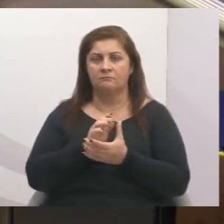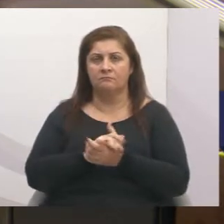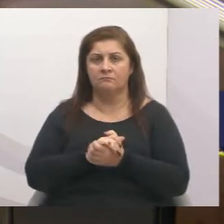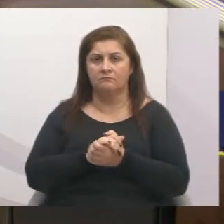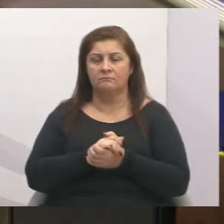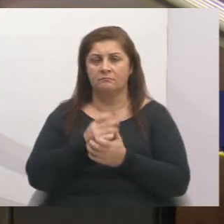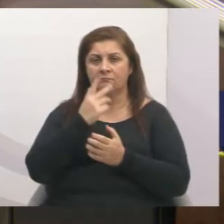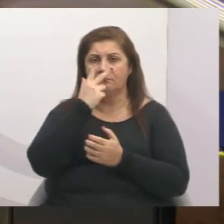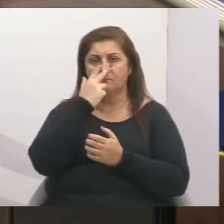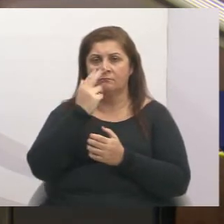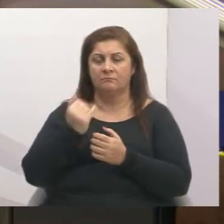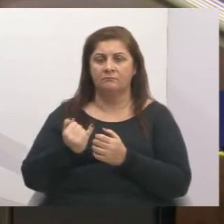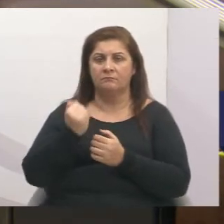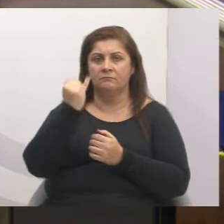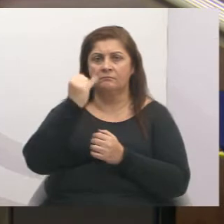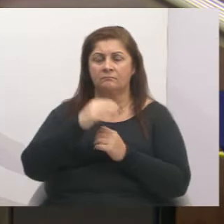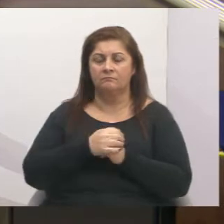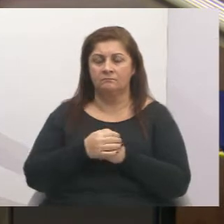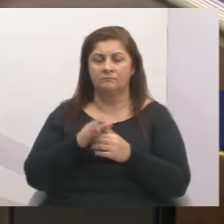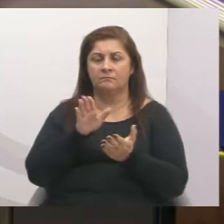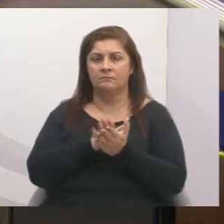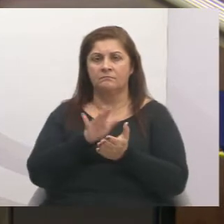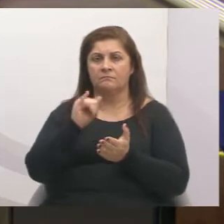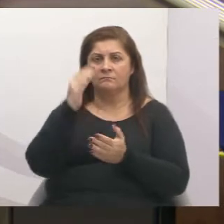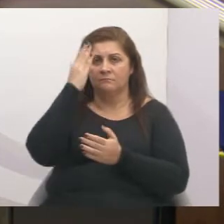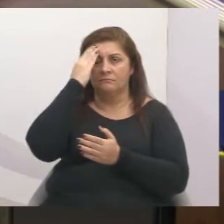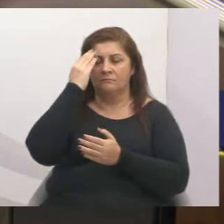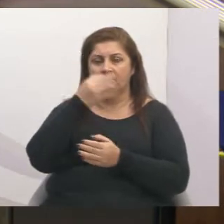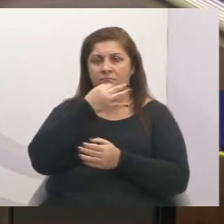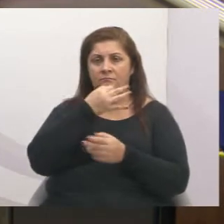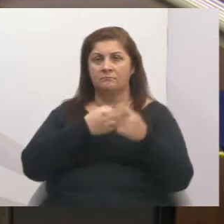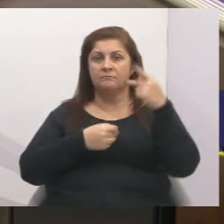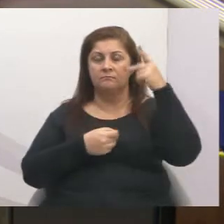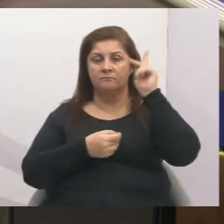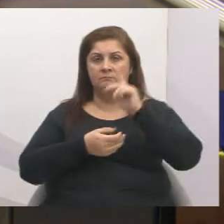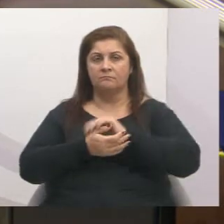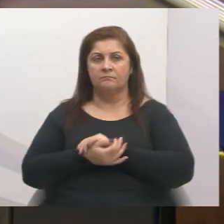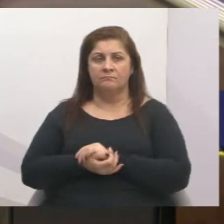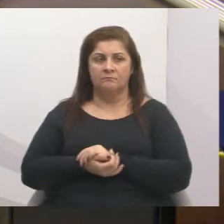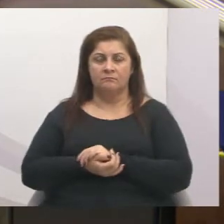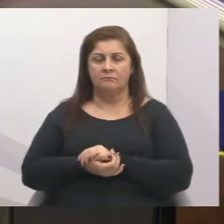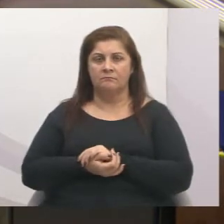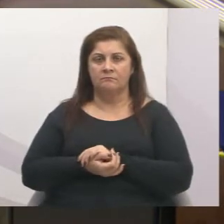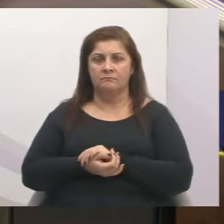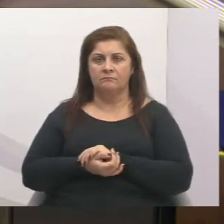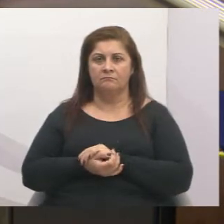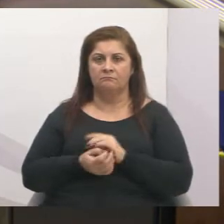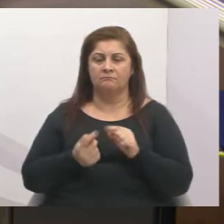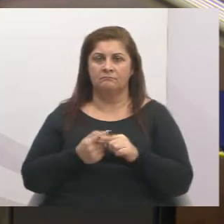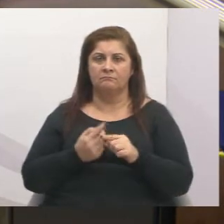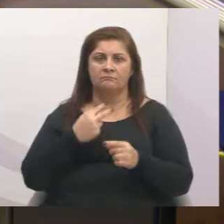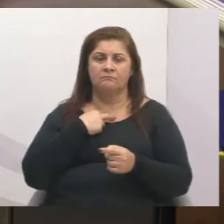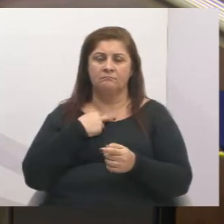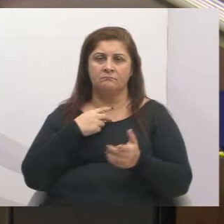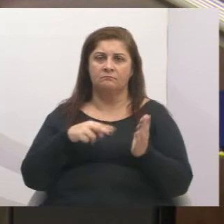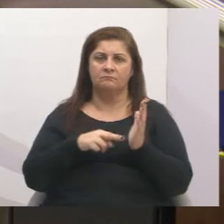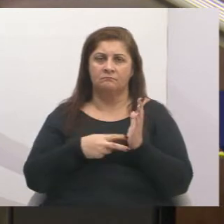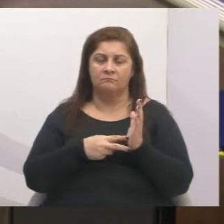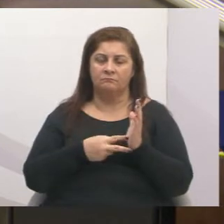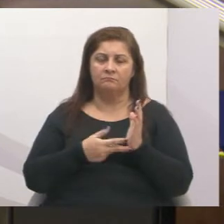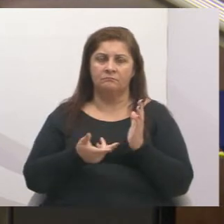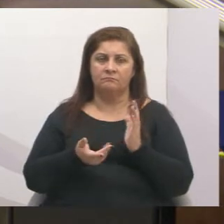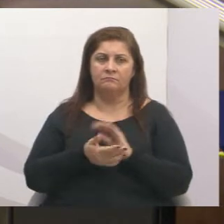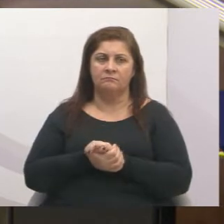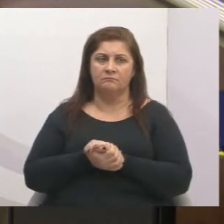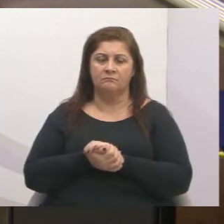acha importante que Jacareí saiba qual é a nossa posição, porque não dá um sindicato, por tudo que eu falei no começo,